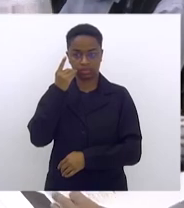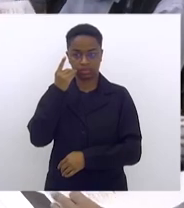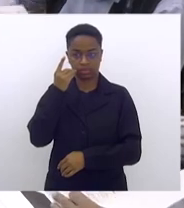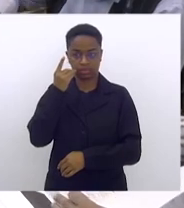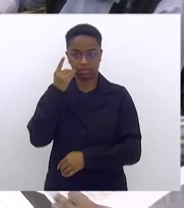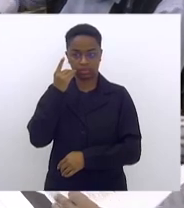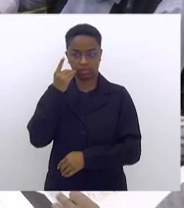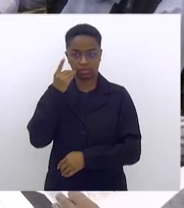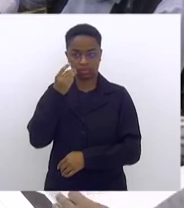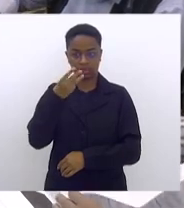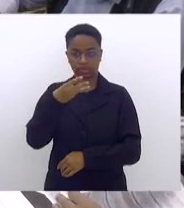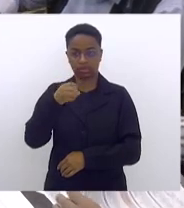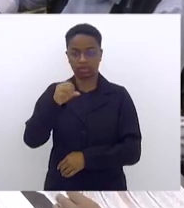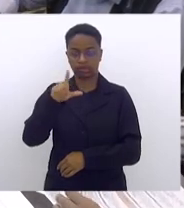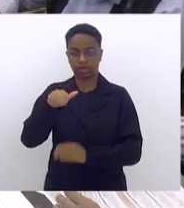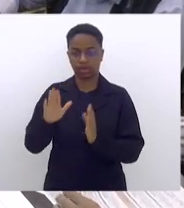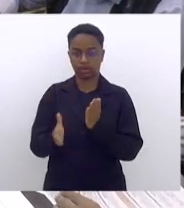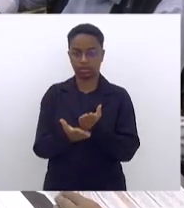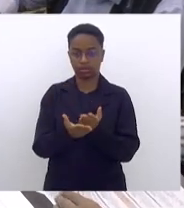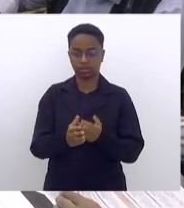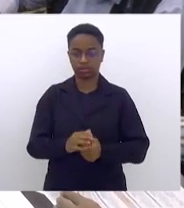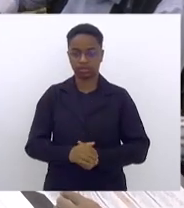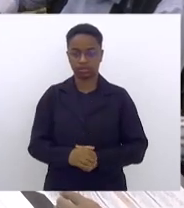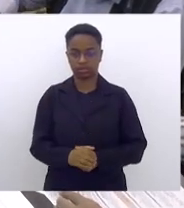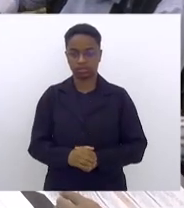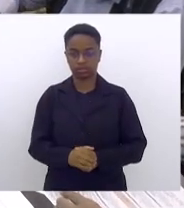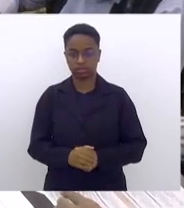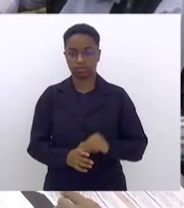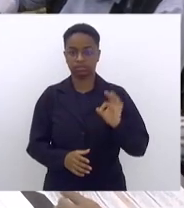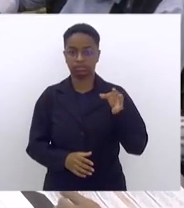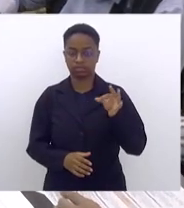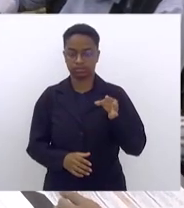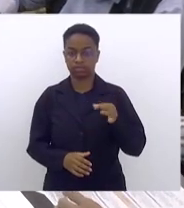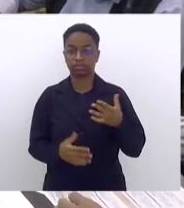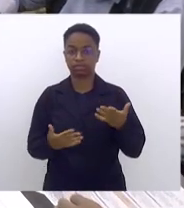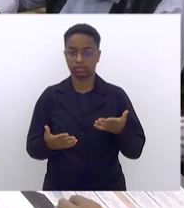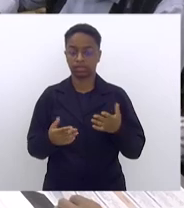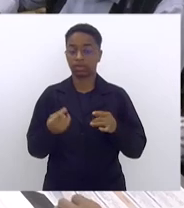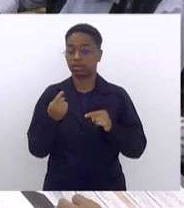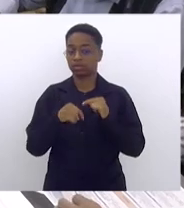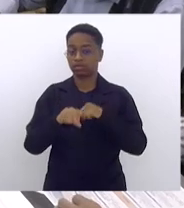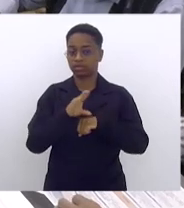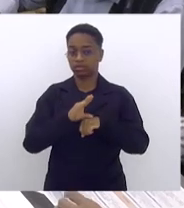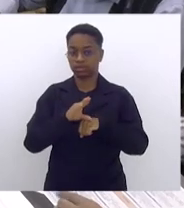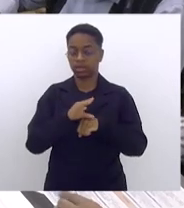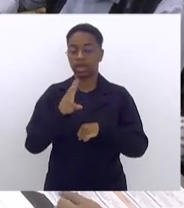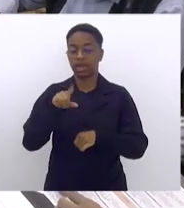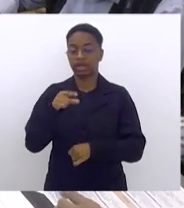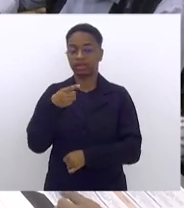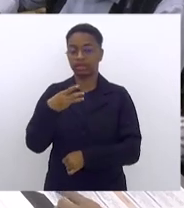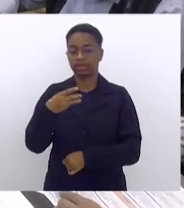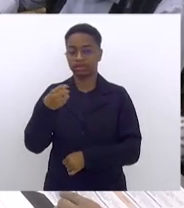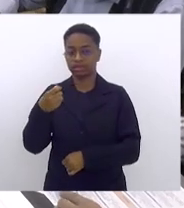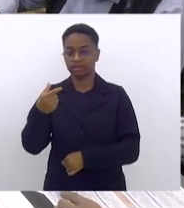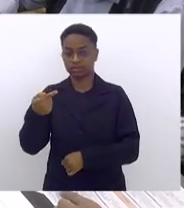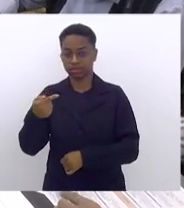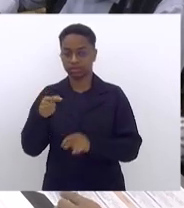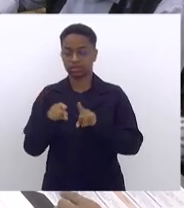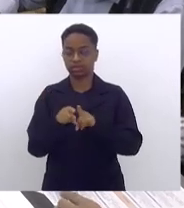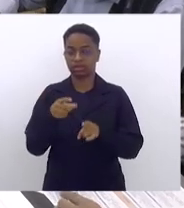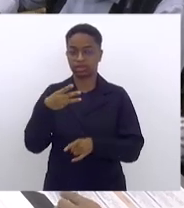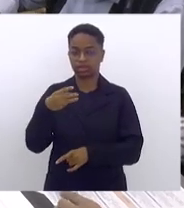O 39 não? É a anexação. Está certo. Só então, o 37 e 38. As inconstitucionalidades são o 37 e o 38.